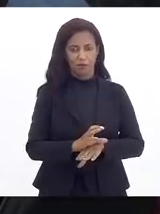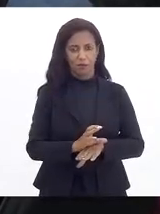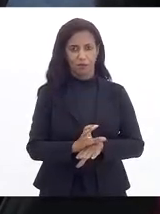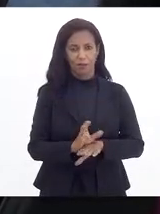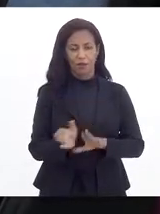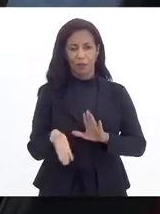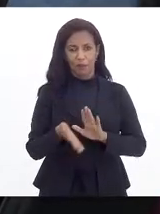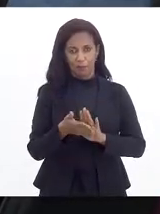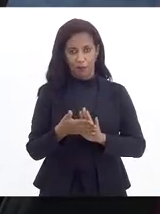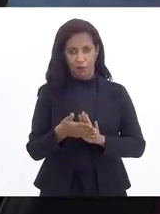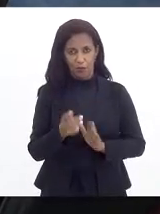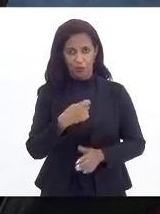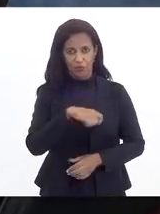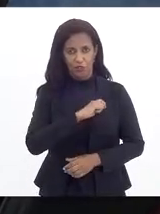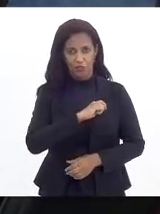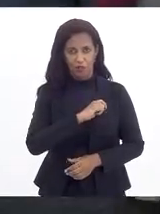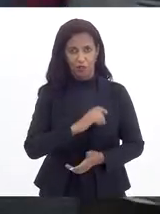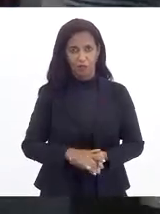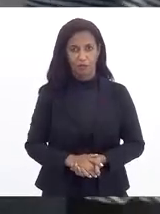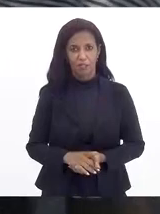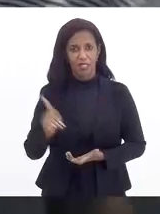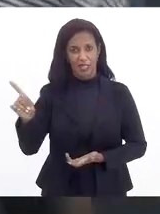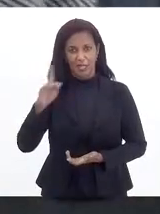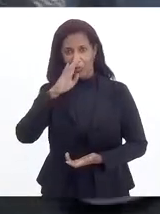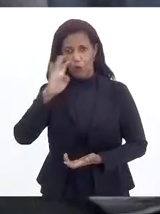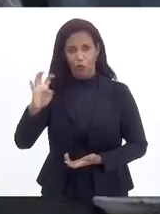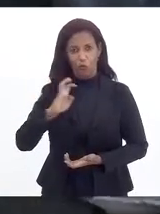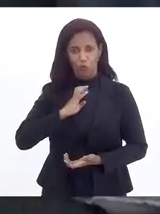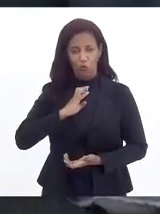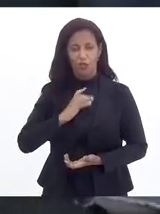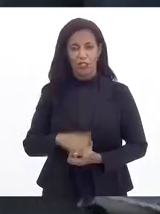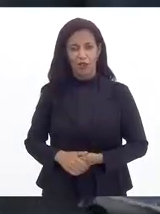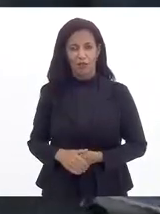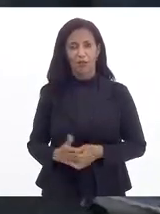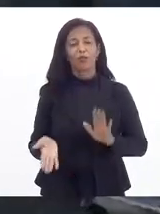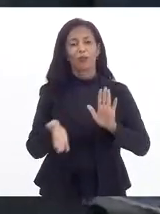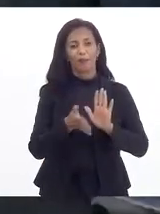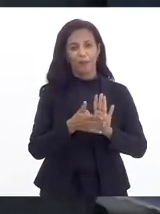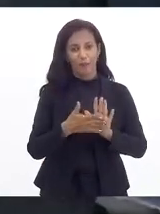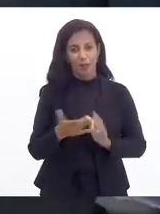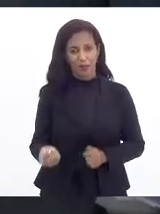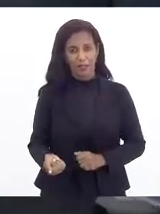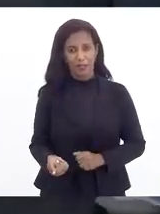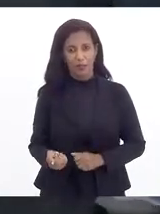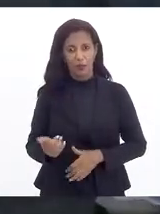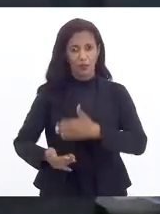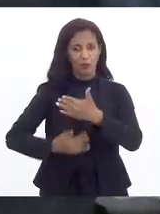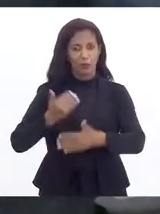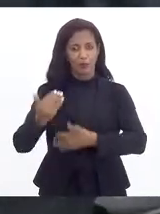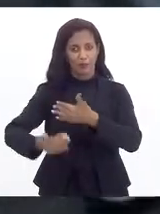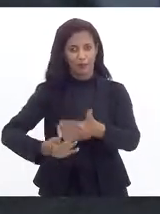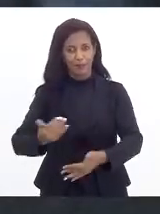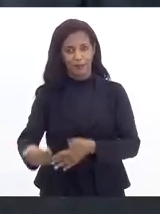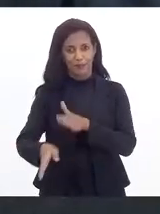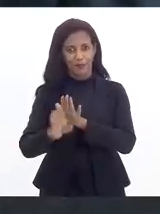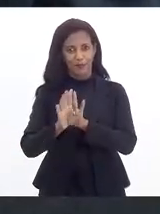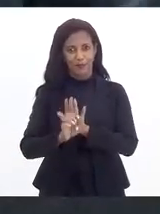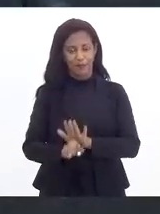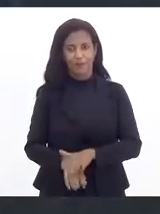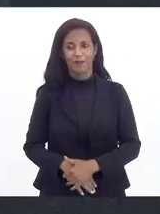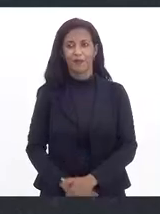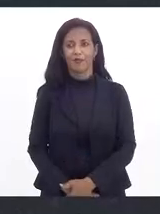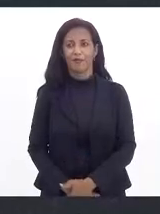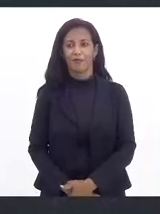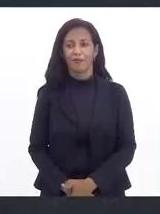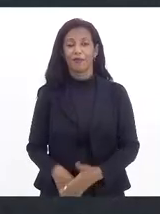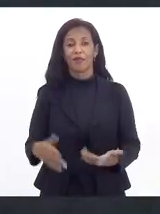pacote fiscal, senhor presidente? Que ele me acusava de eu estar no parecer se antecipando as emendas?